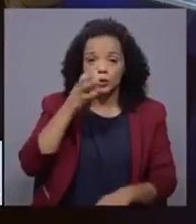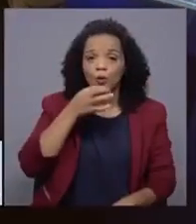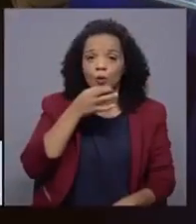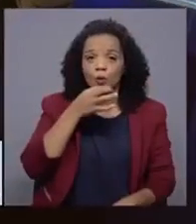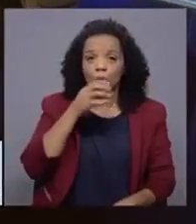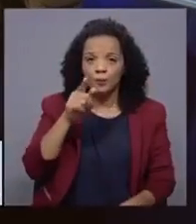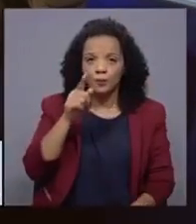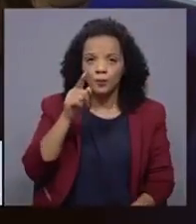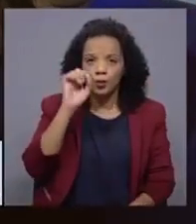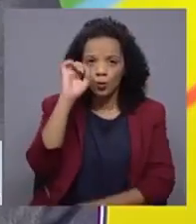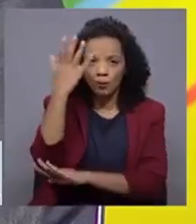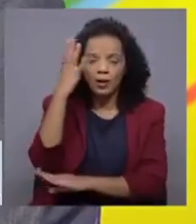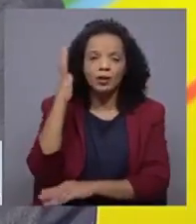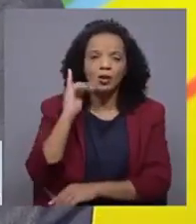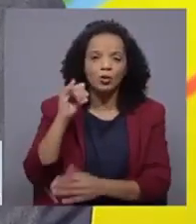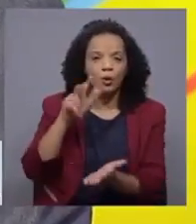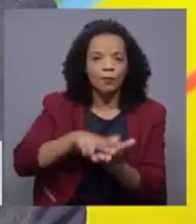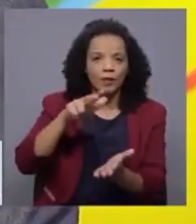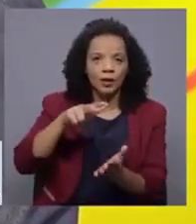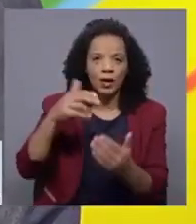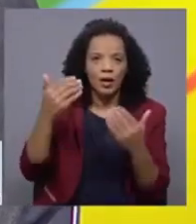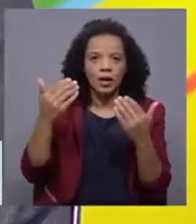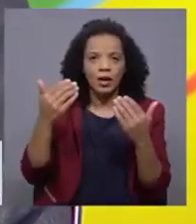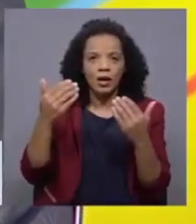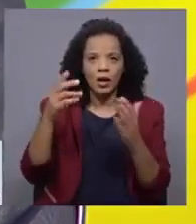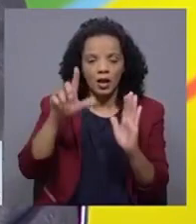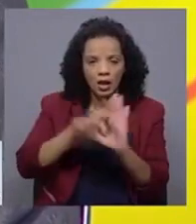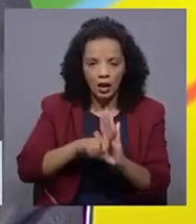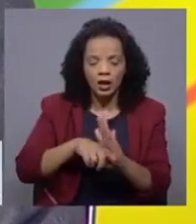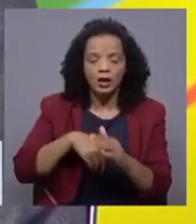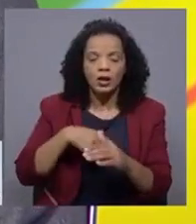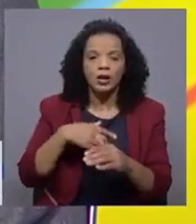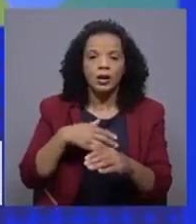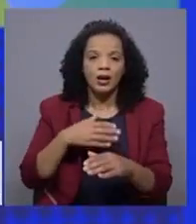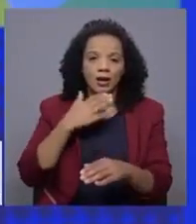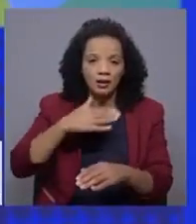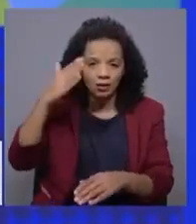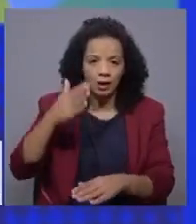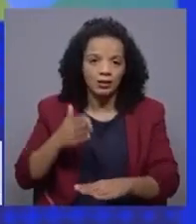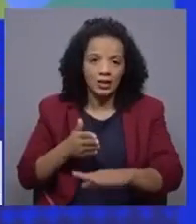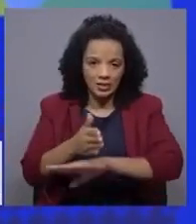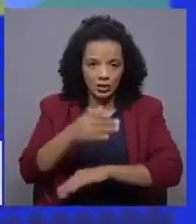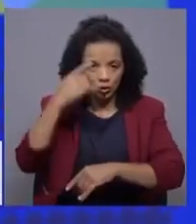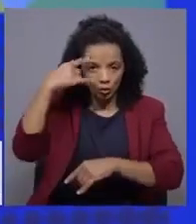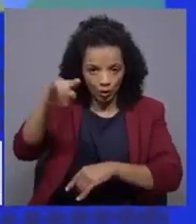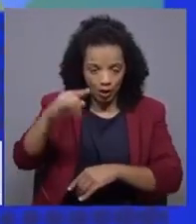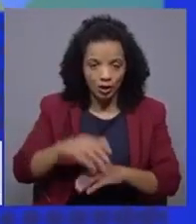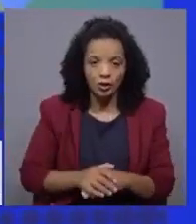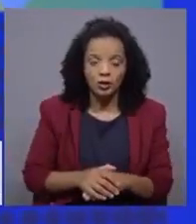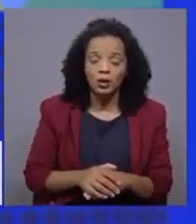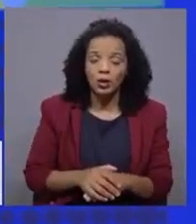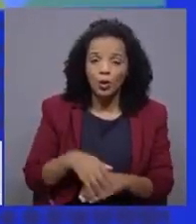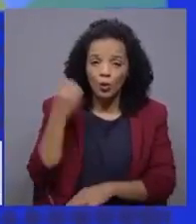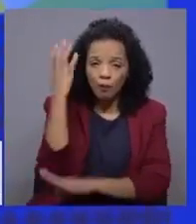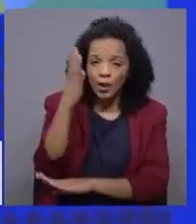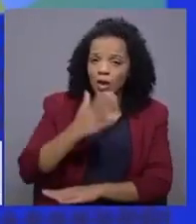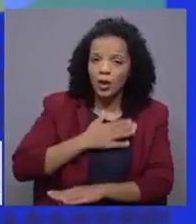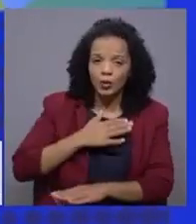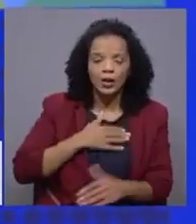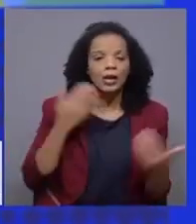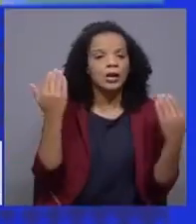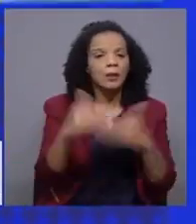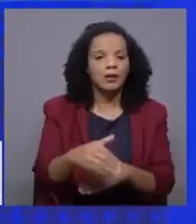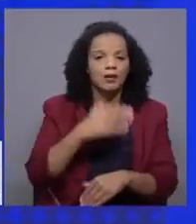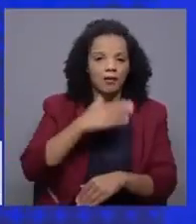tentou aprovar a lei para limitar a idade de acesso à tourada? Porque o PAN não quer limitar a idade de acesso à tourada. O PAN já